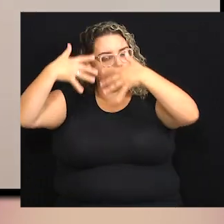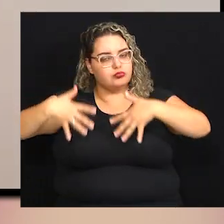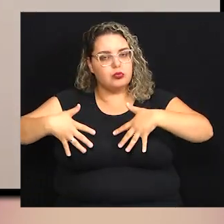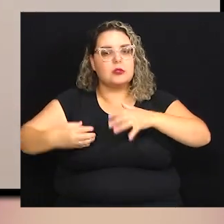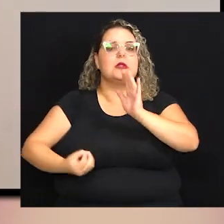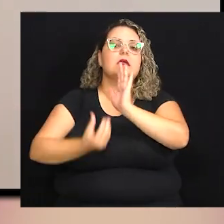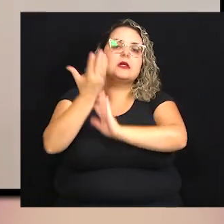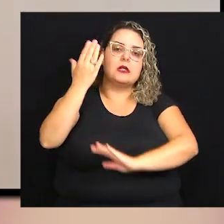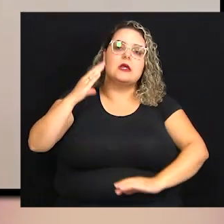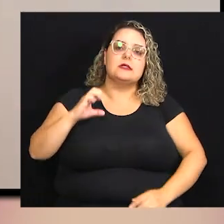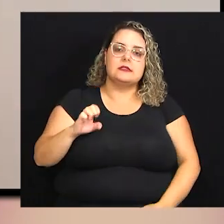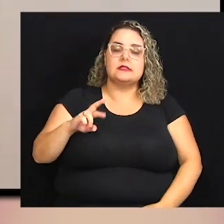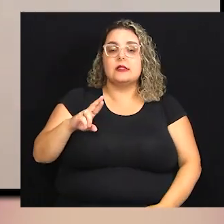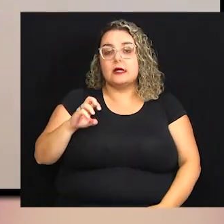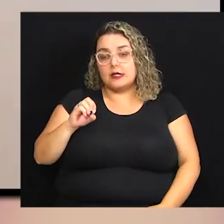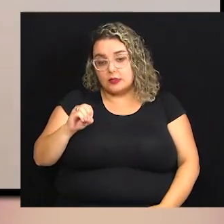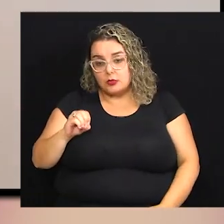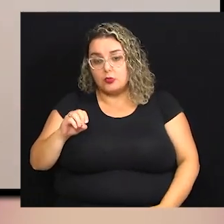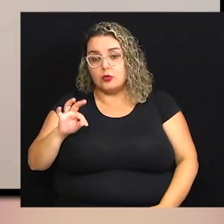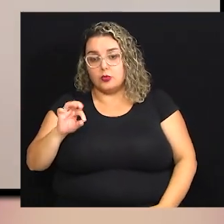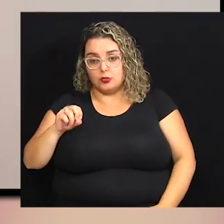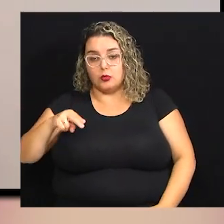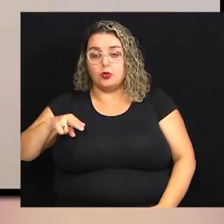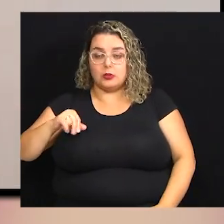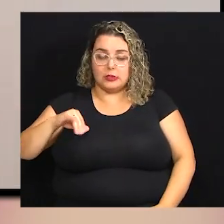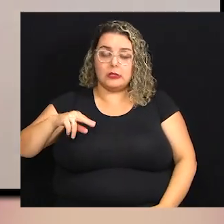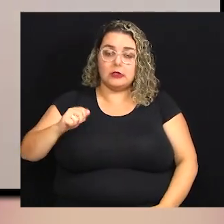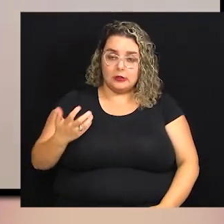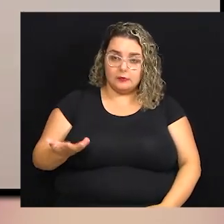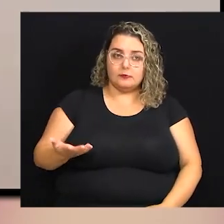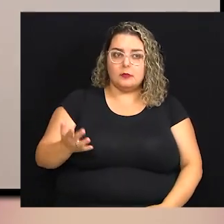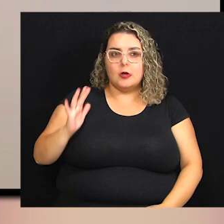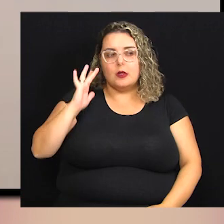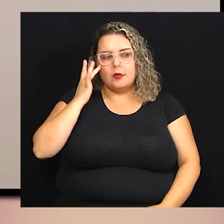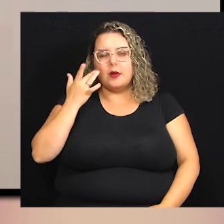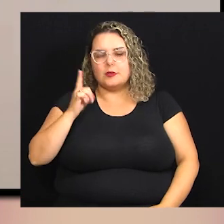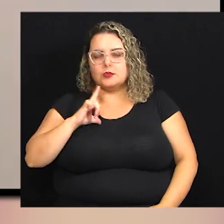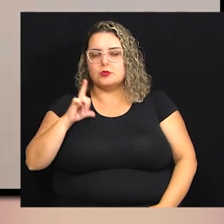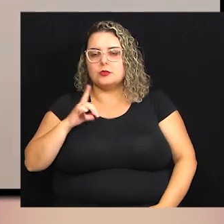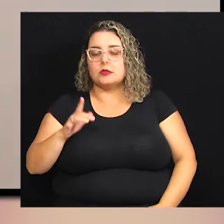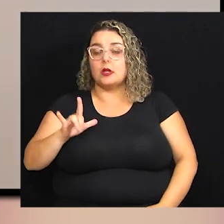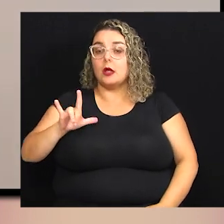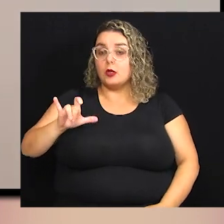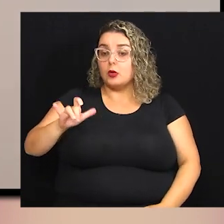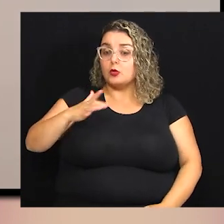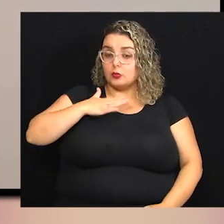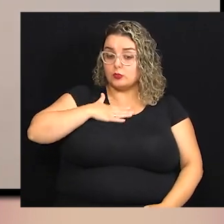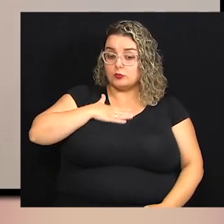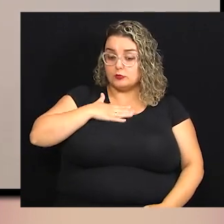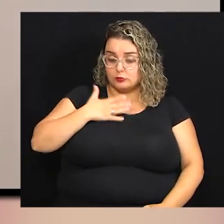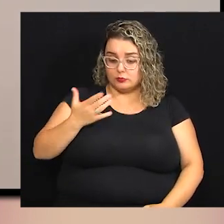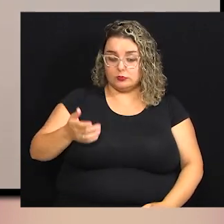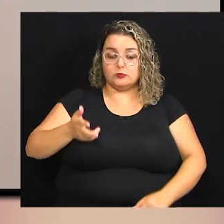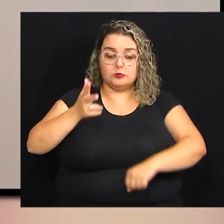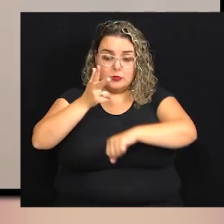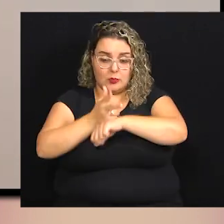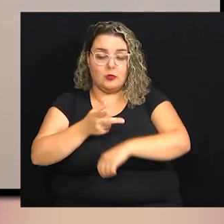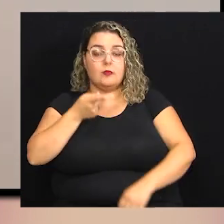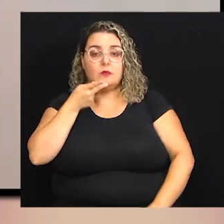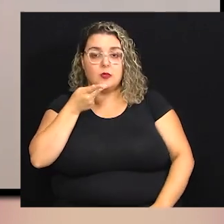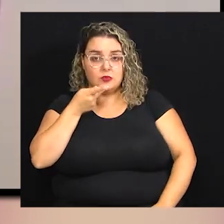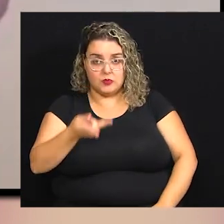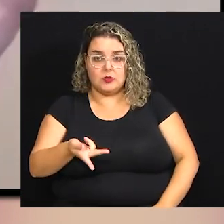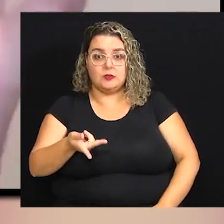da serotonina, que nos acalma. Eu acho que até tenho no meu Instagram um vídeo